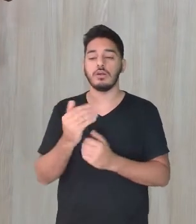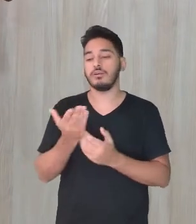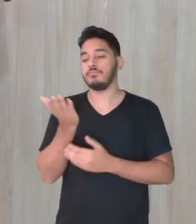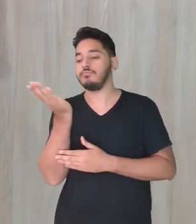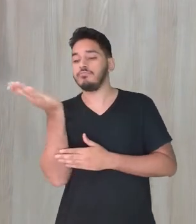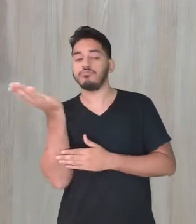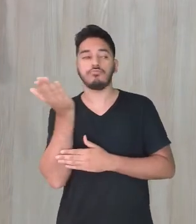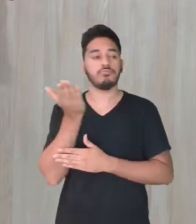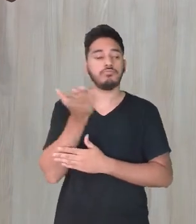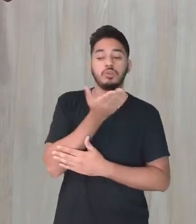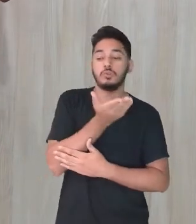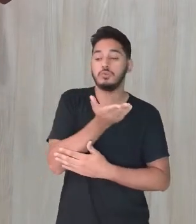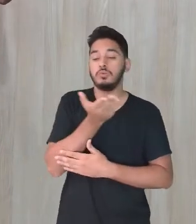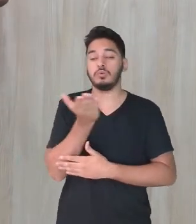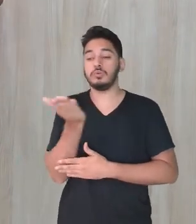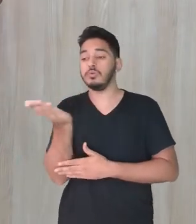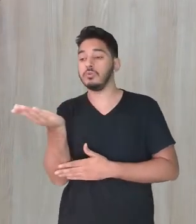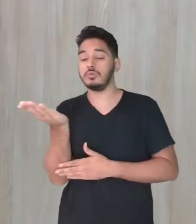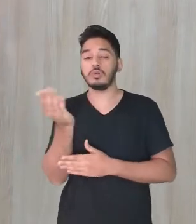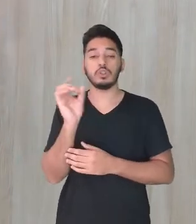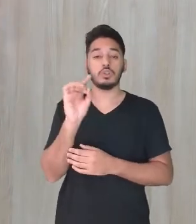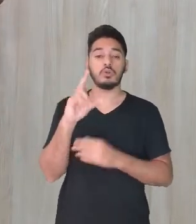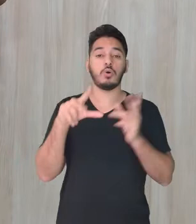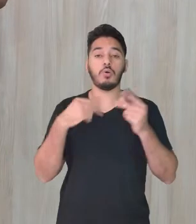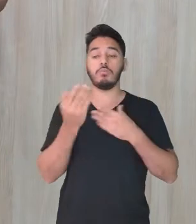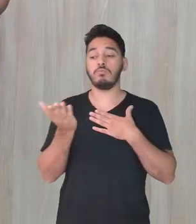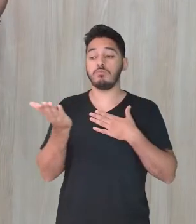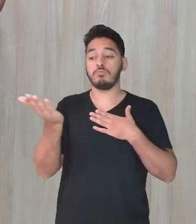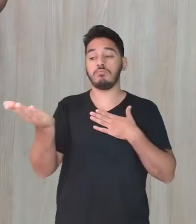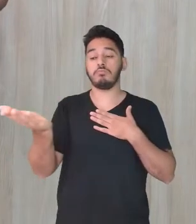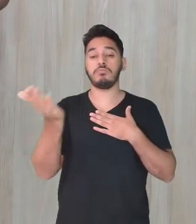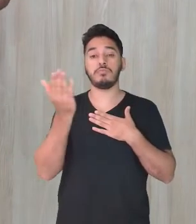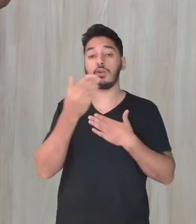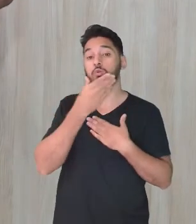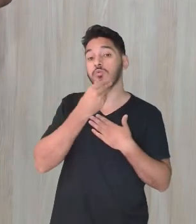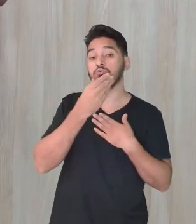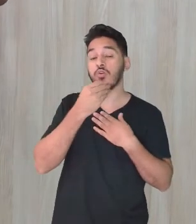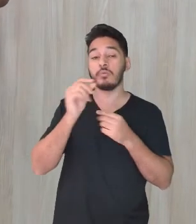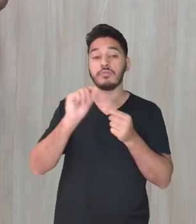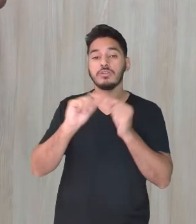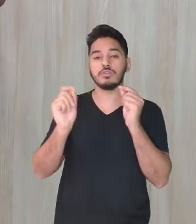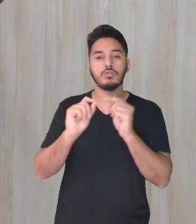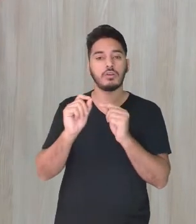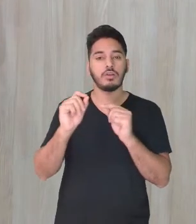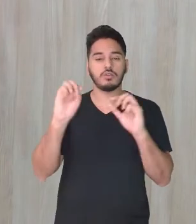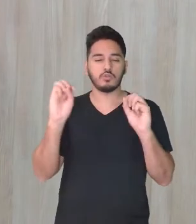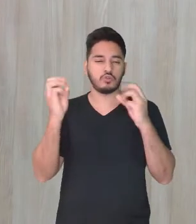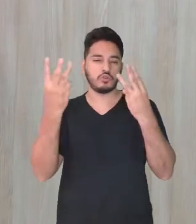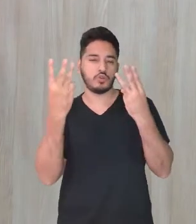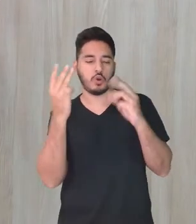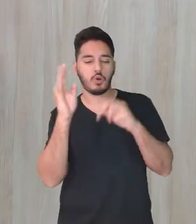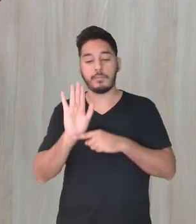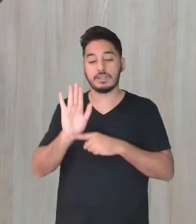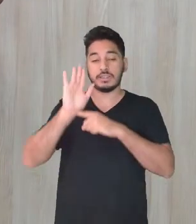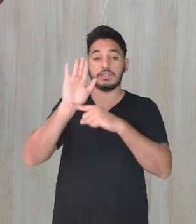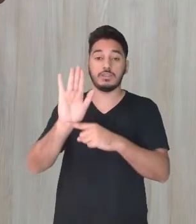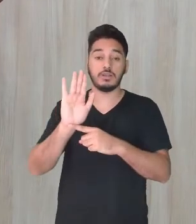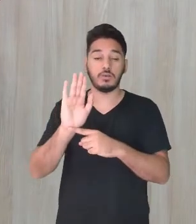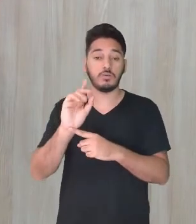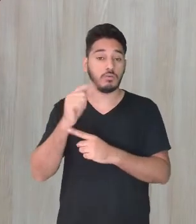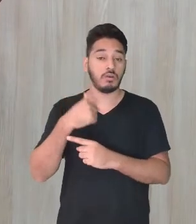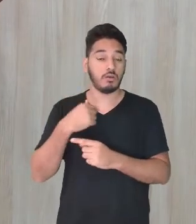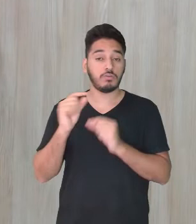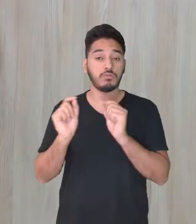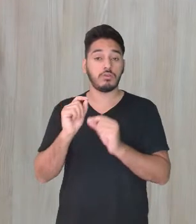tinham outras coisas lá da época. E os homens eram quem faziam, nos espetáculos, nas apresentações que aconteciam,